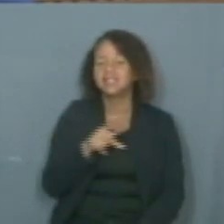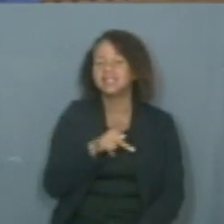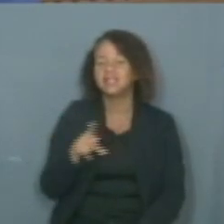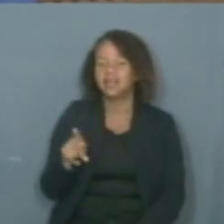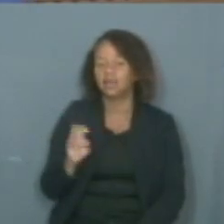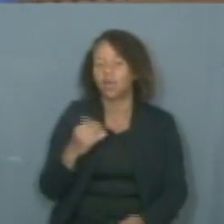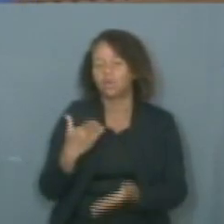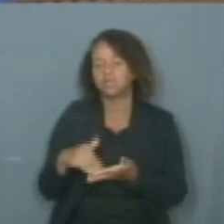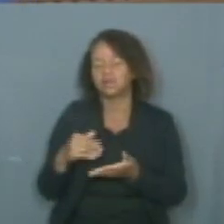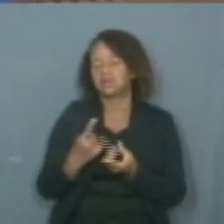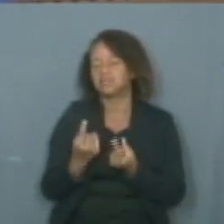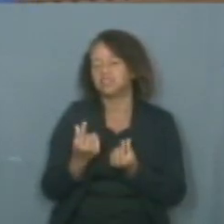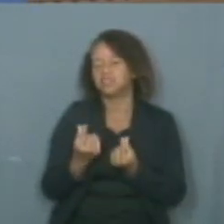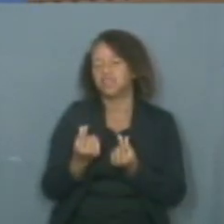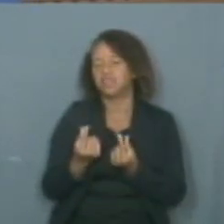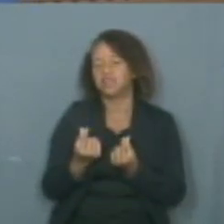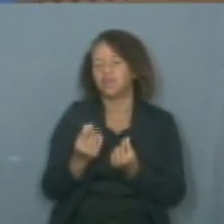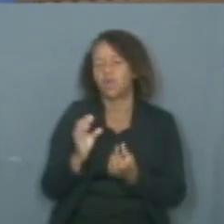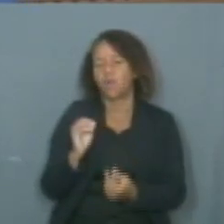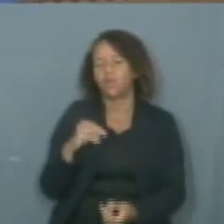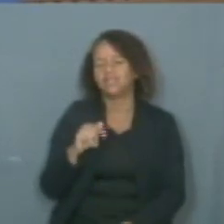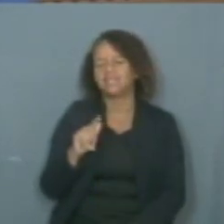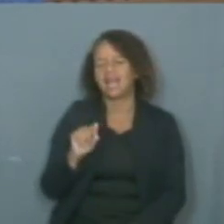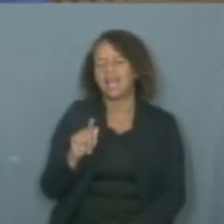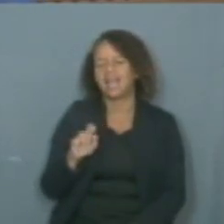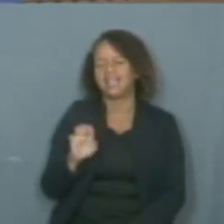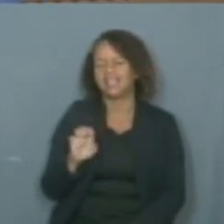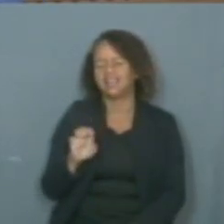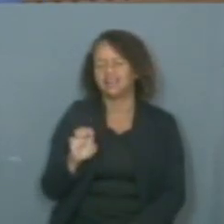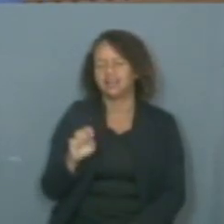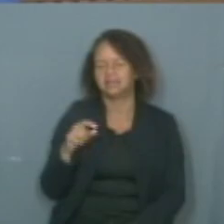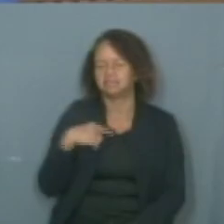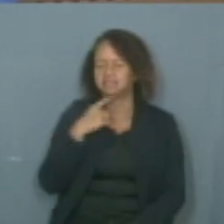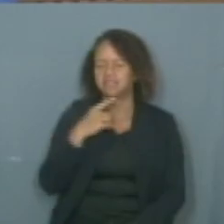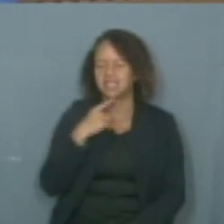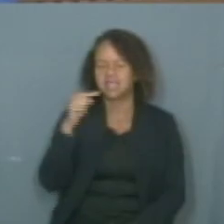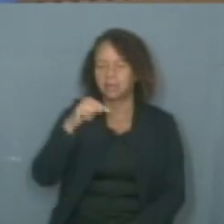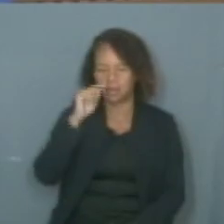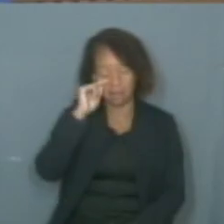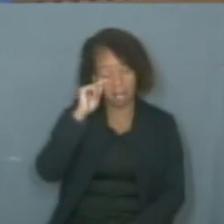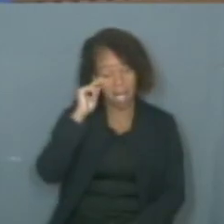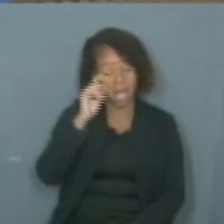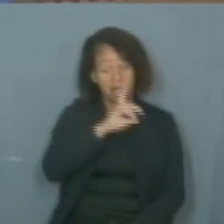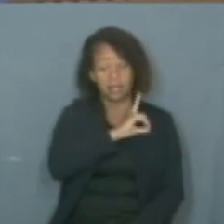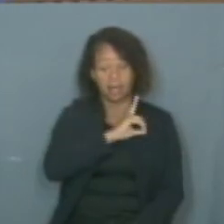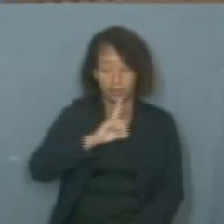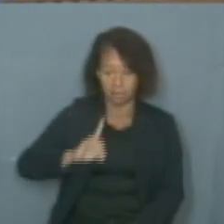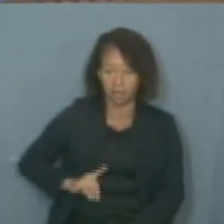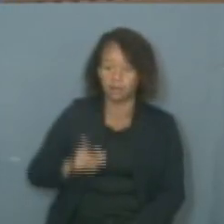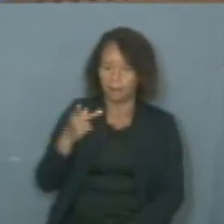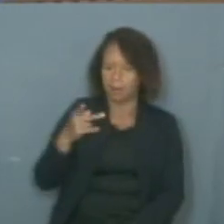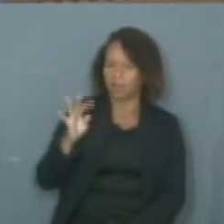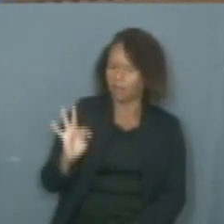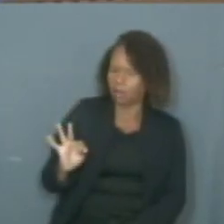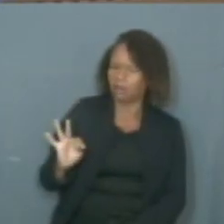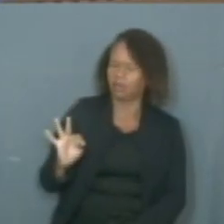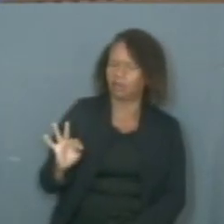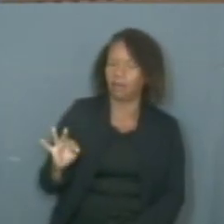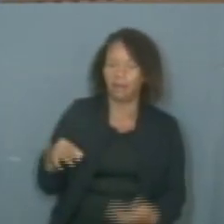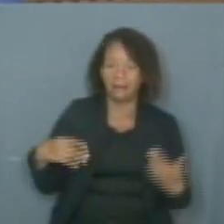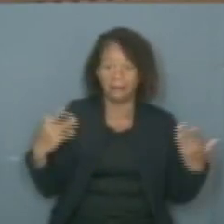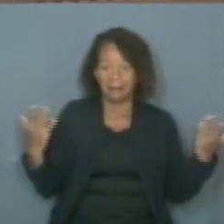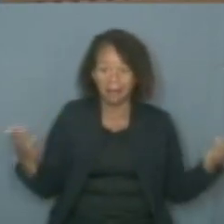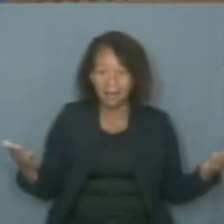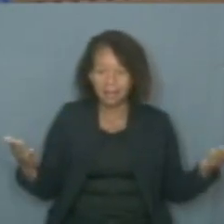ou secretário de finanças do CONTAG? Alguém sabe aqui? O deputado do PT.